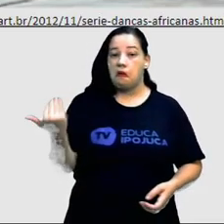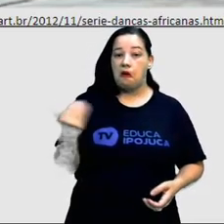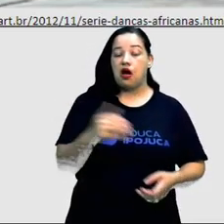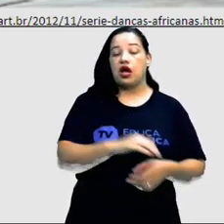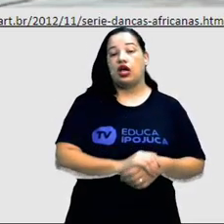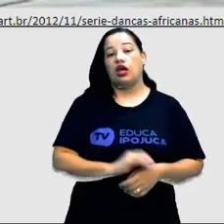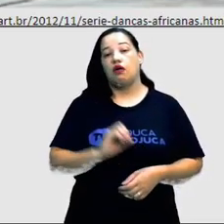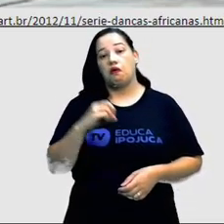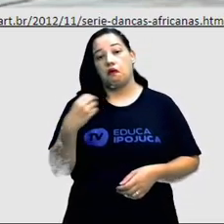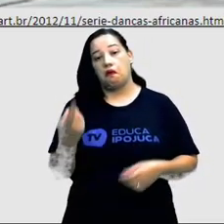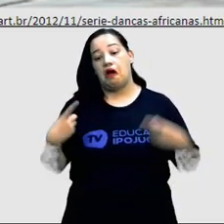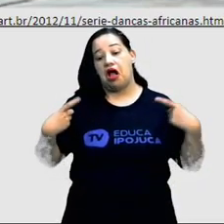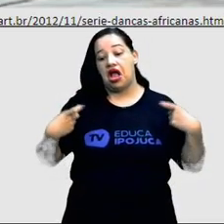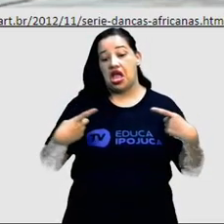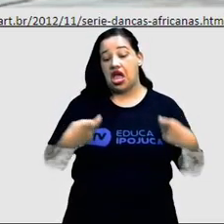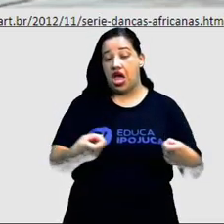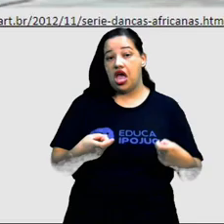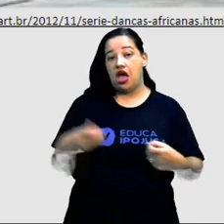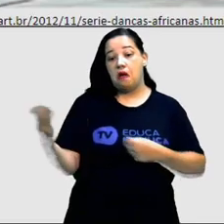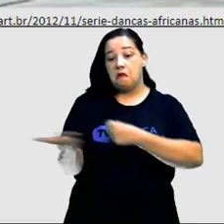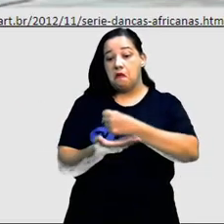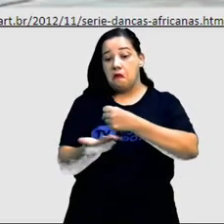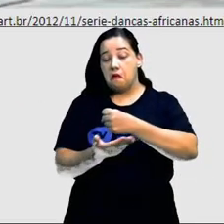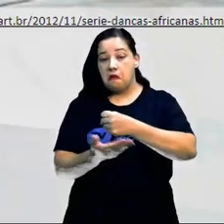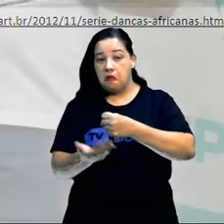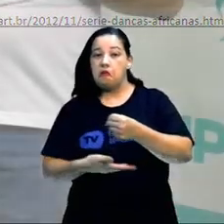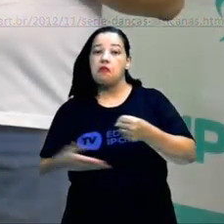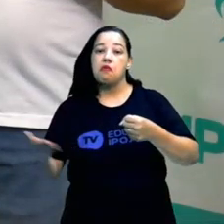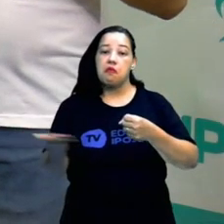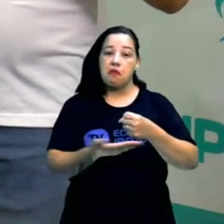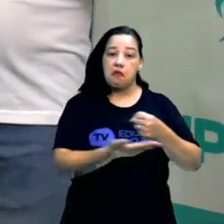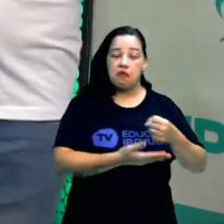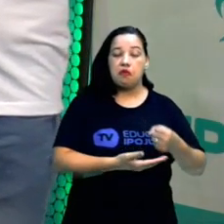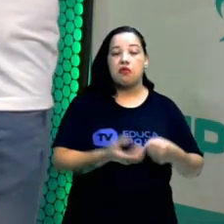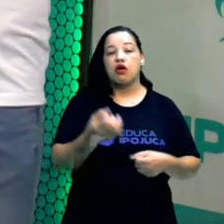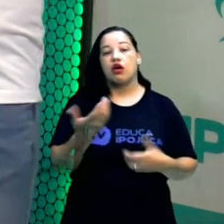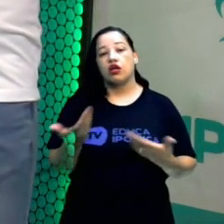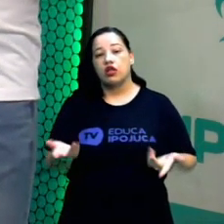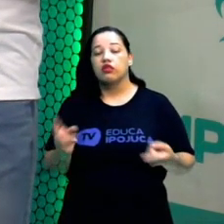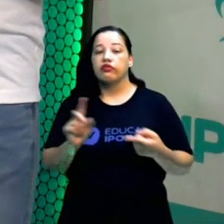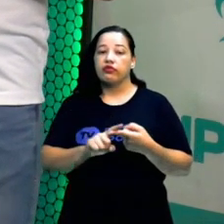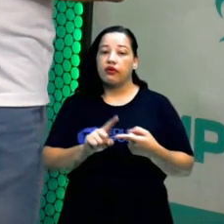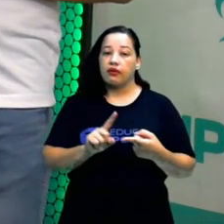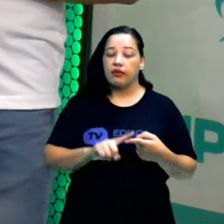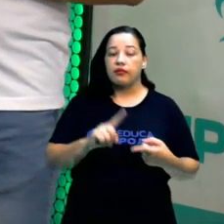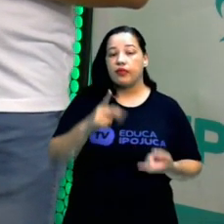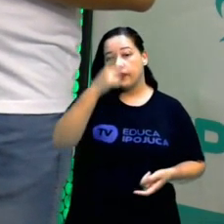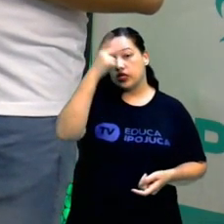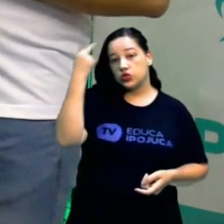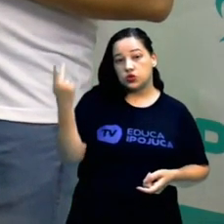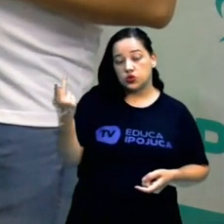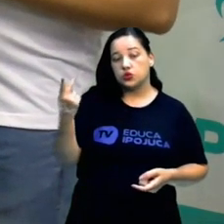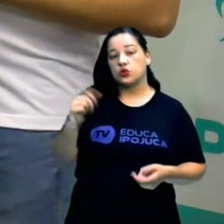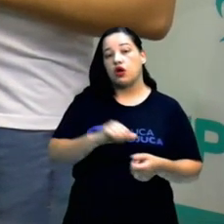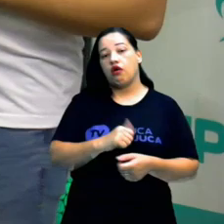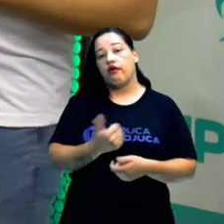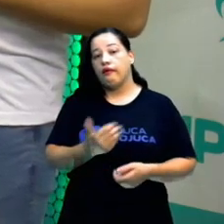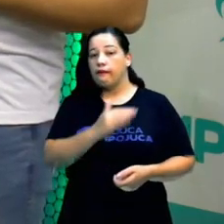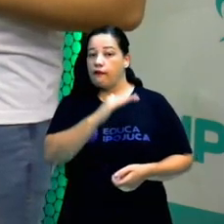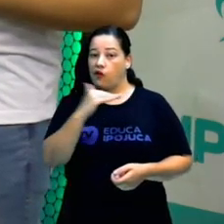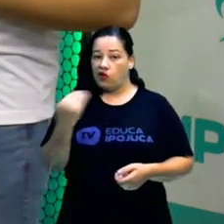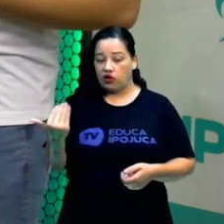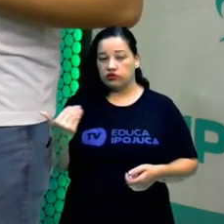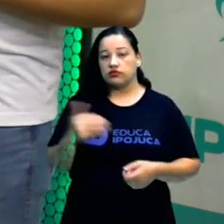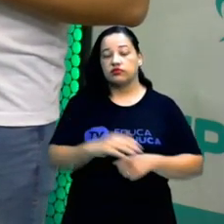também, agradecimentos ou rituais de passagens, quando as pessoas vão para outro plano. Temos aqui